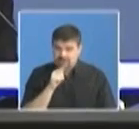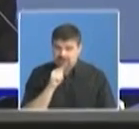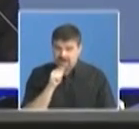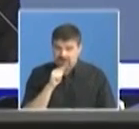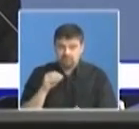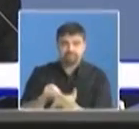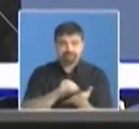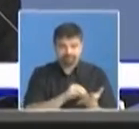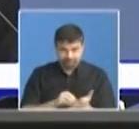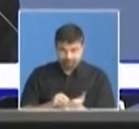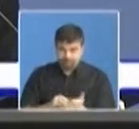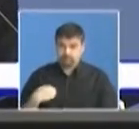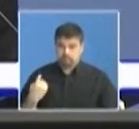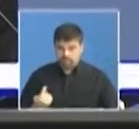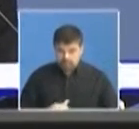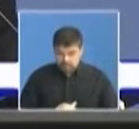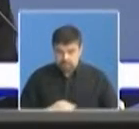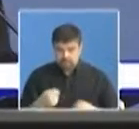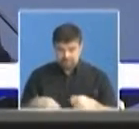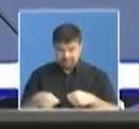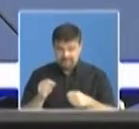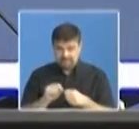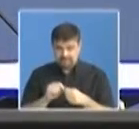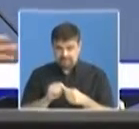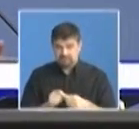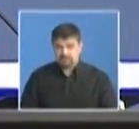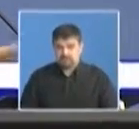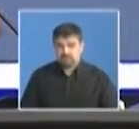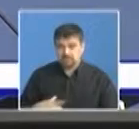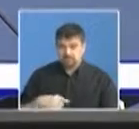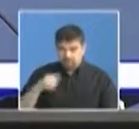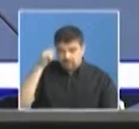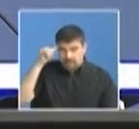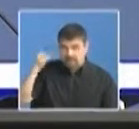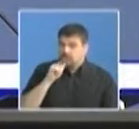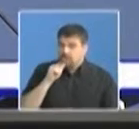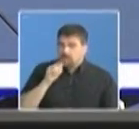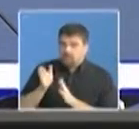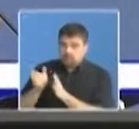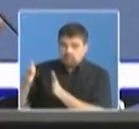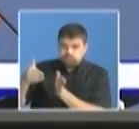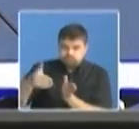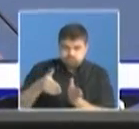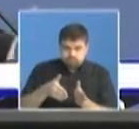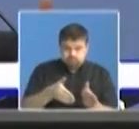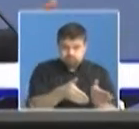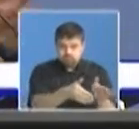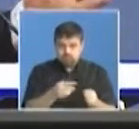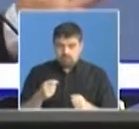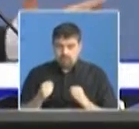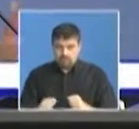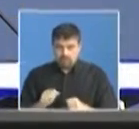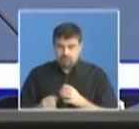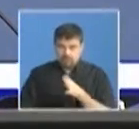sanasa que se nós tivermos que deixar por algumas horas de captar água pode ocorrer aquele efeito como quem